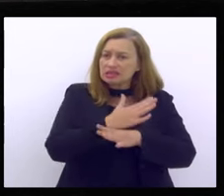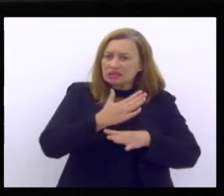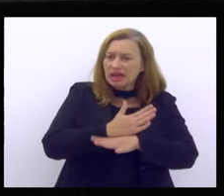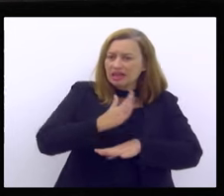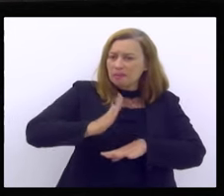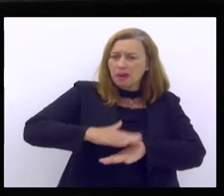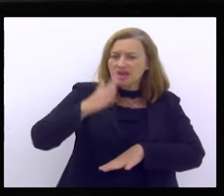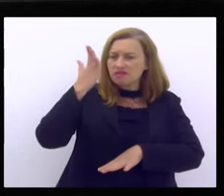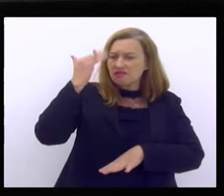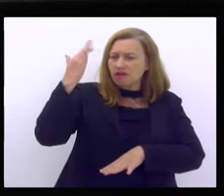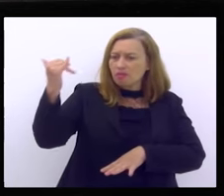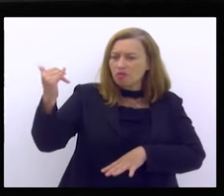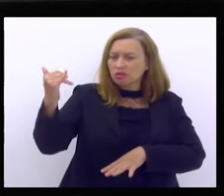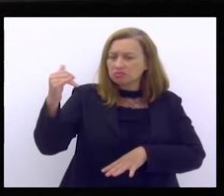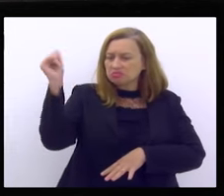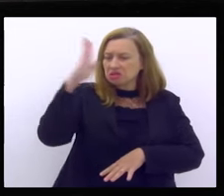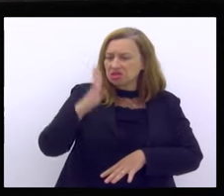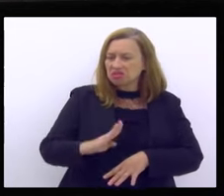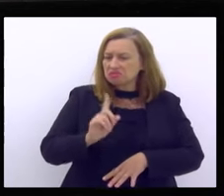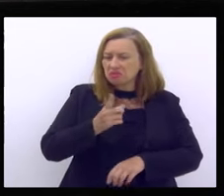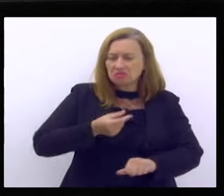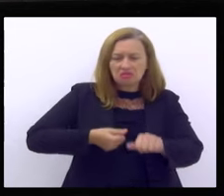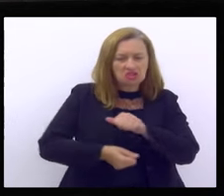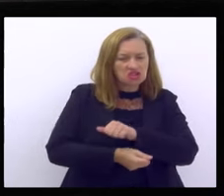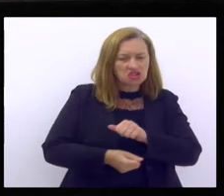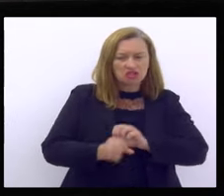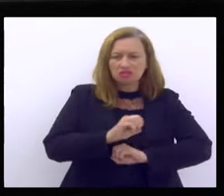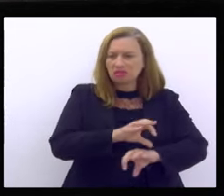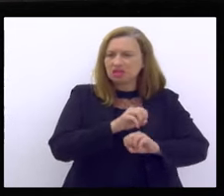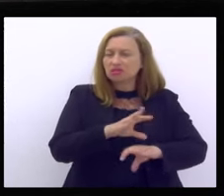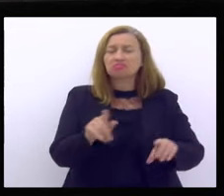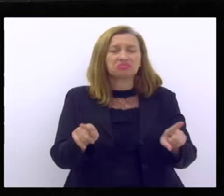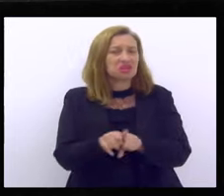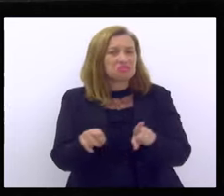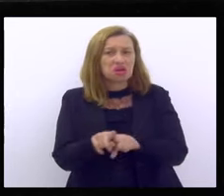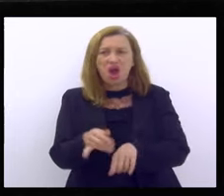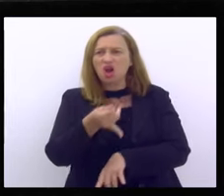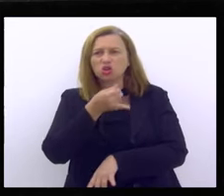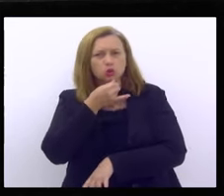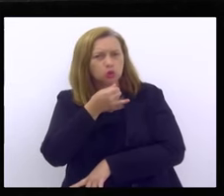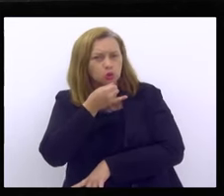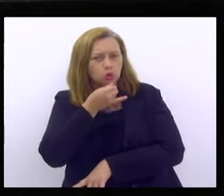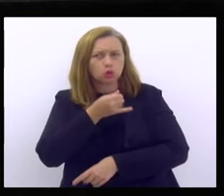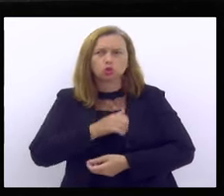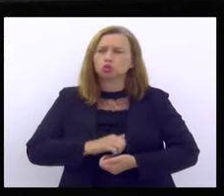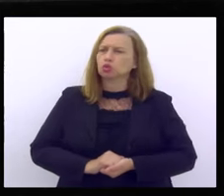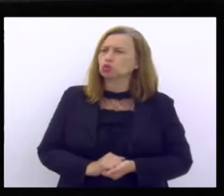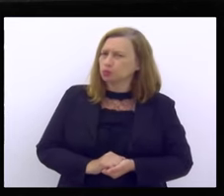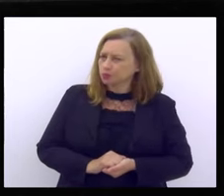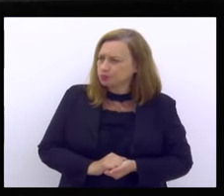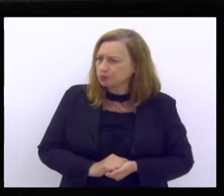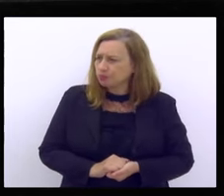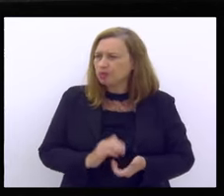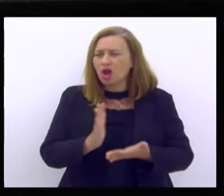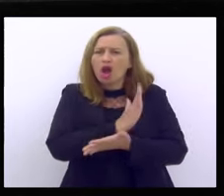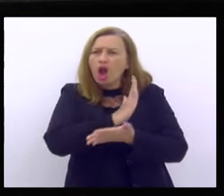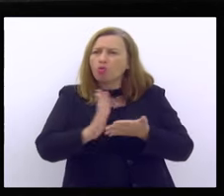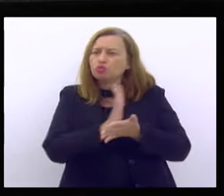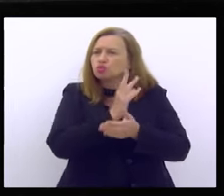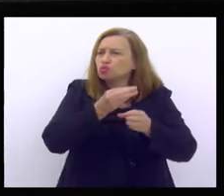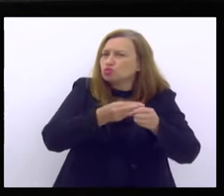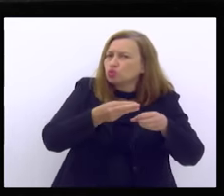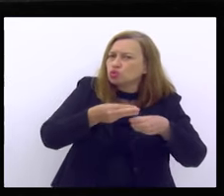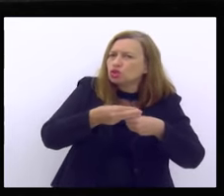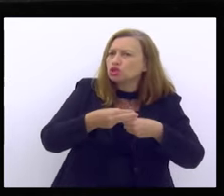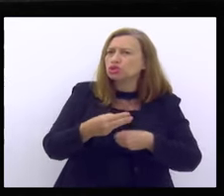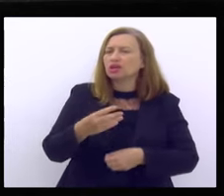não investir em educação. É lamentável também que nós venhamos a ter alguns municípios,